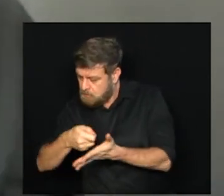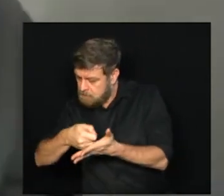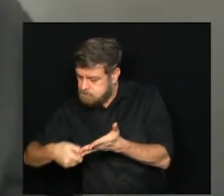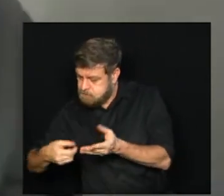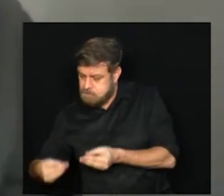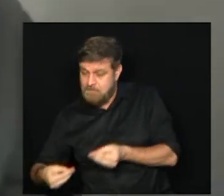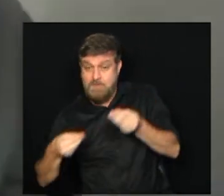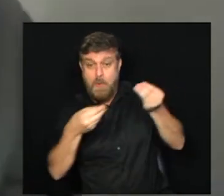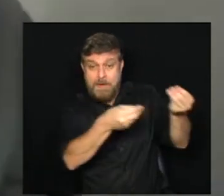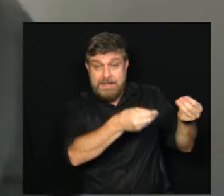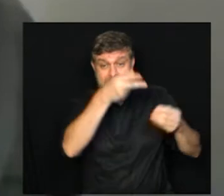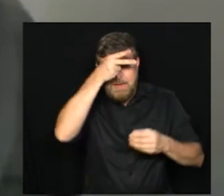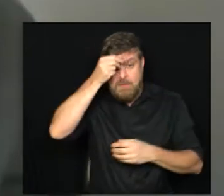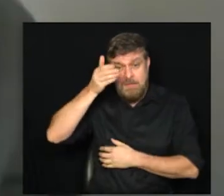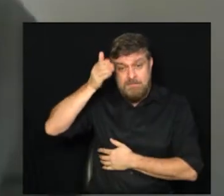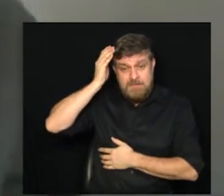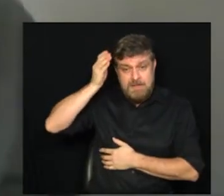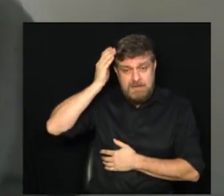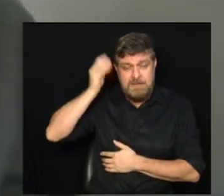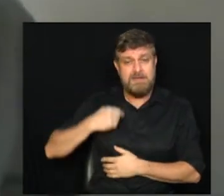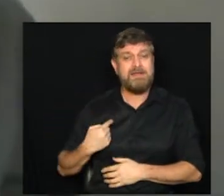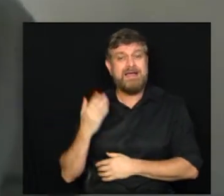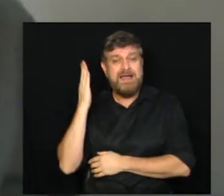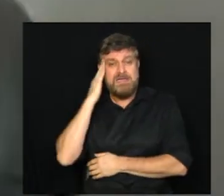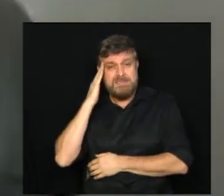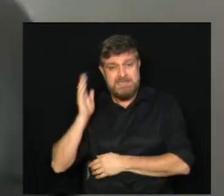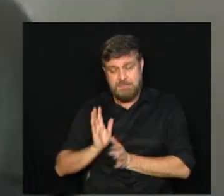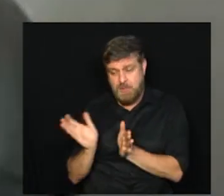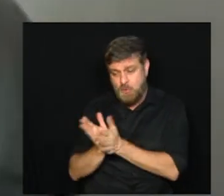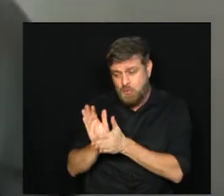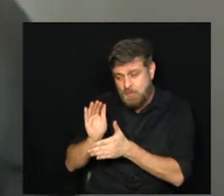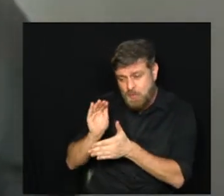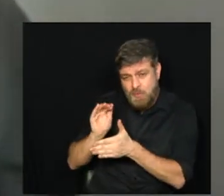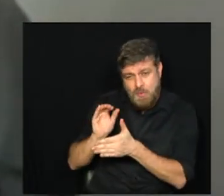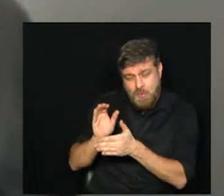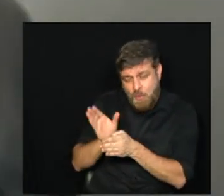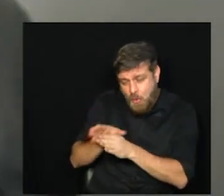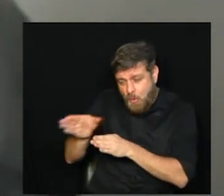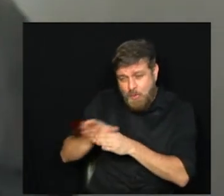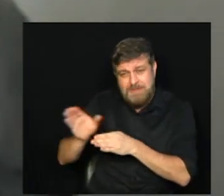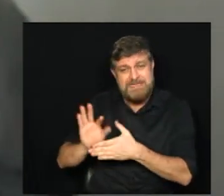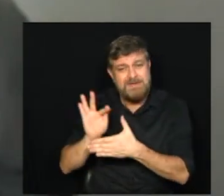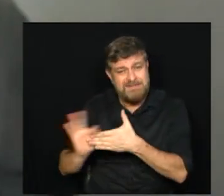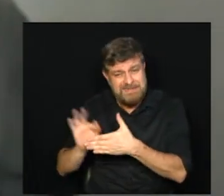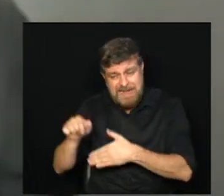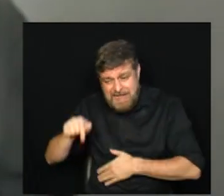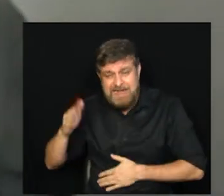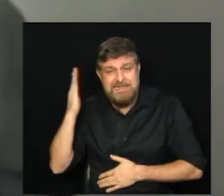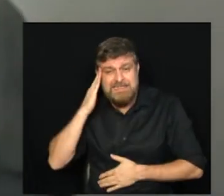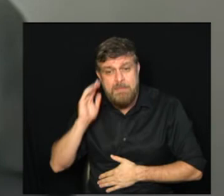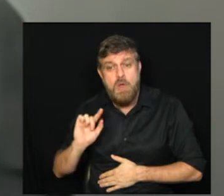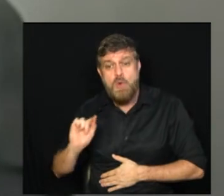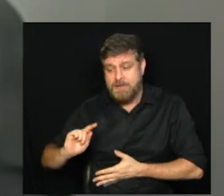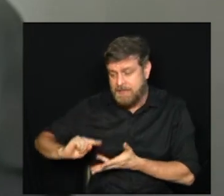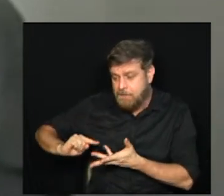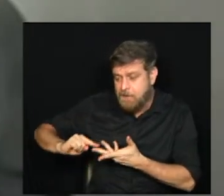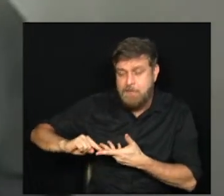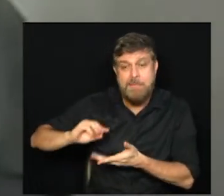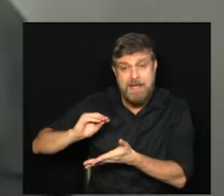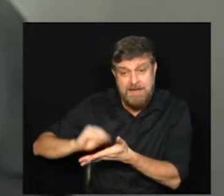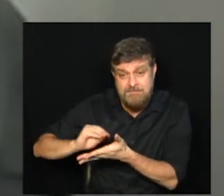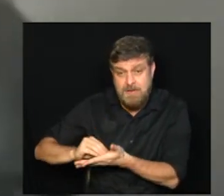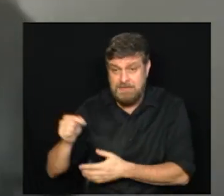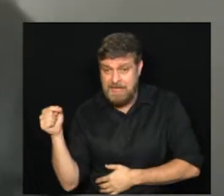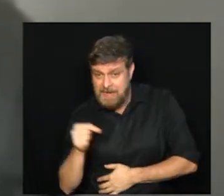porque a gente sabe disso, os conselhos tutelares sabem o que falta e o que é necessário na cidade onde há